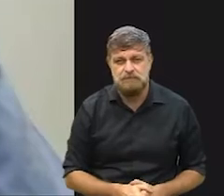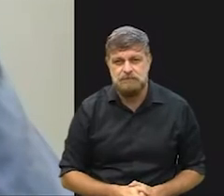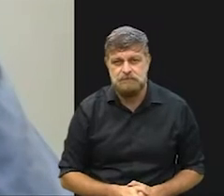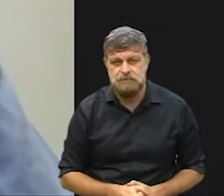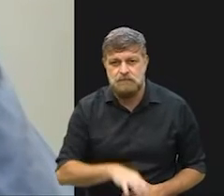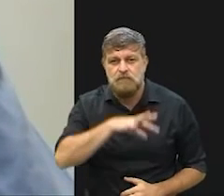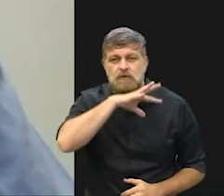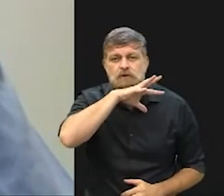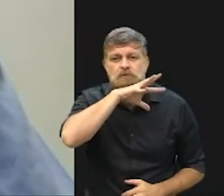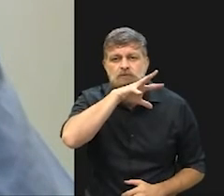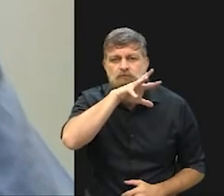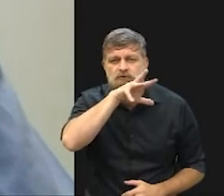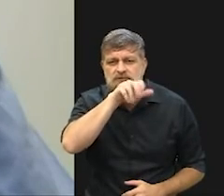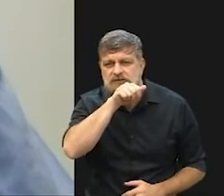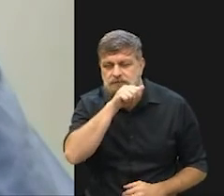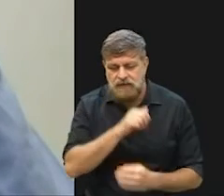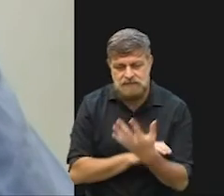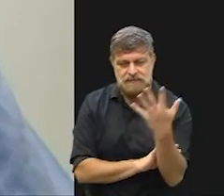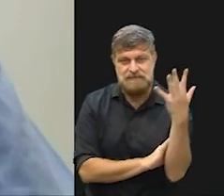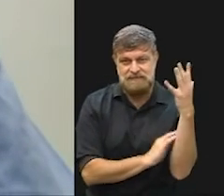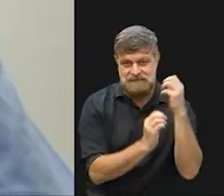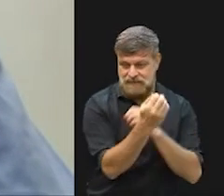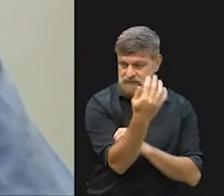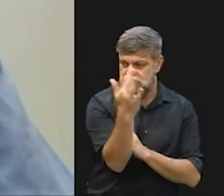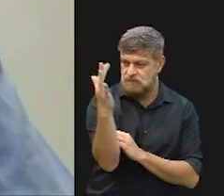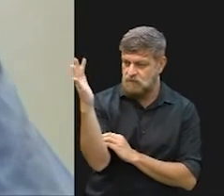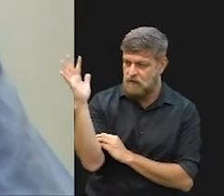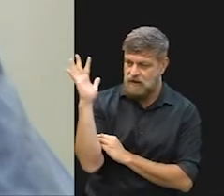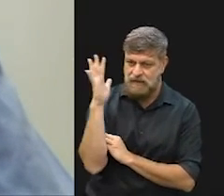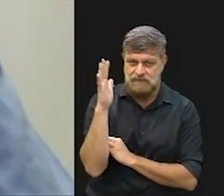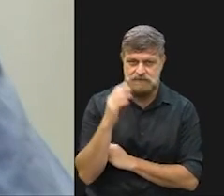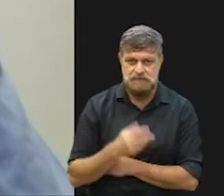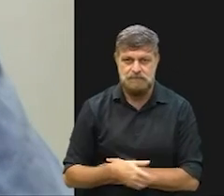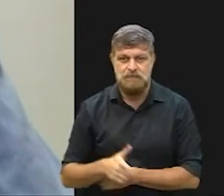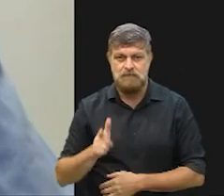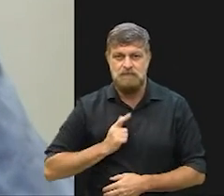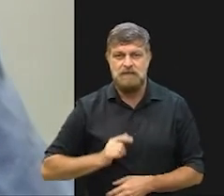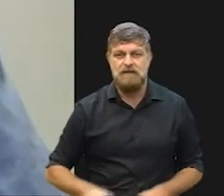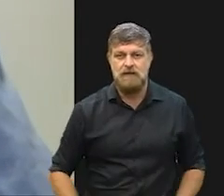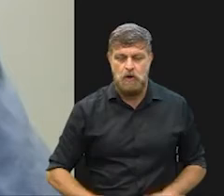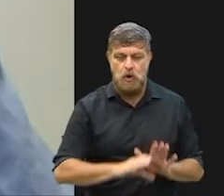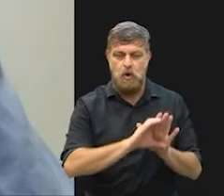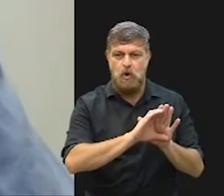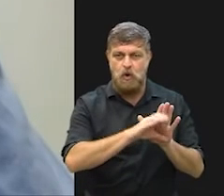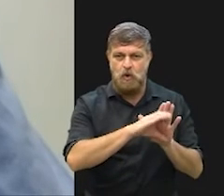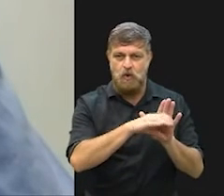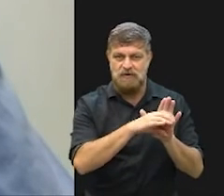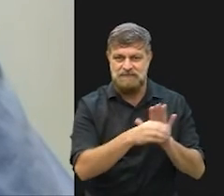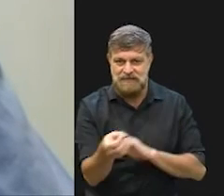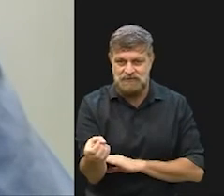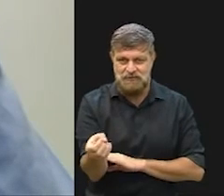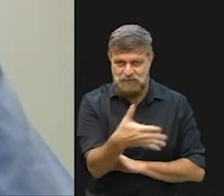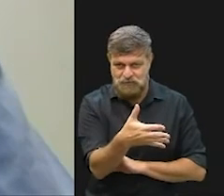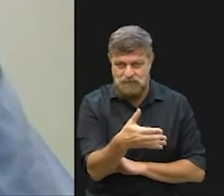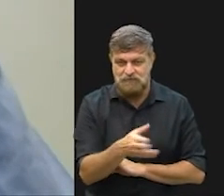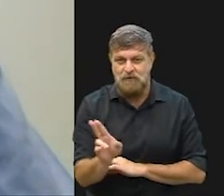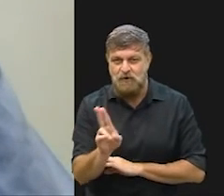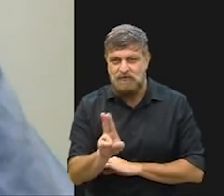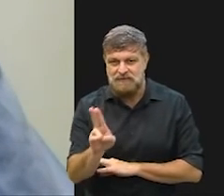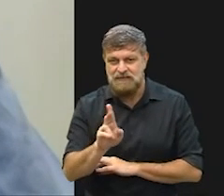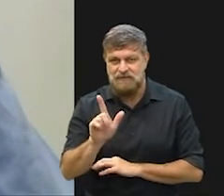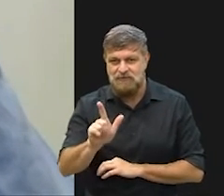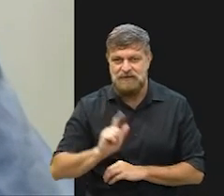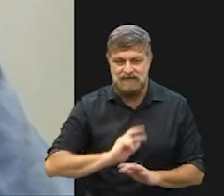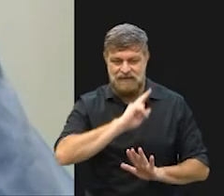Os animais e as florestas, elas têm um conceito novo que está sendo muito usado, que é o de